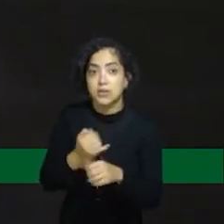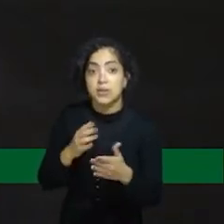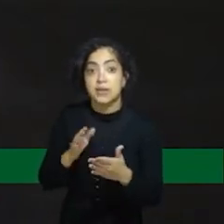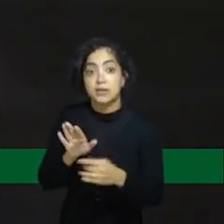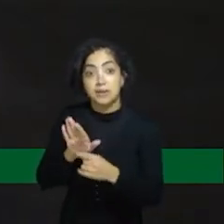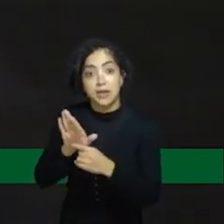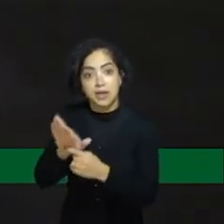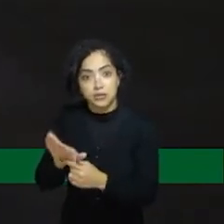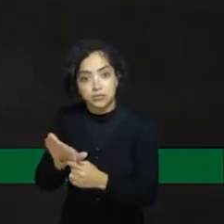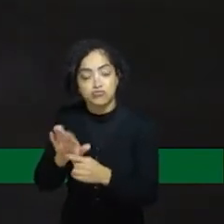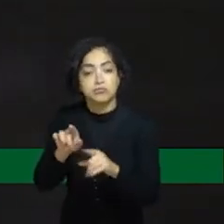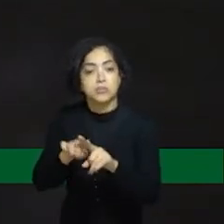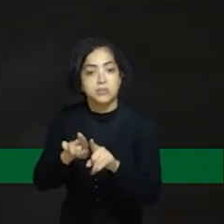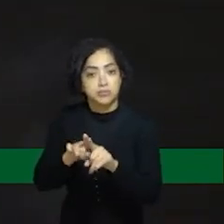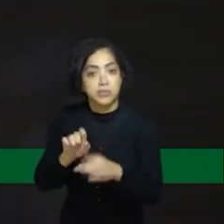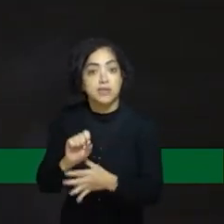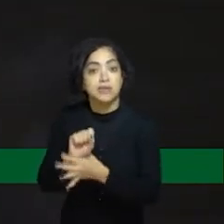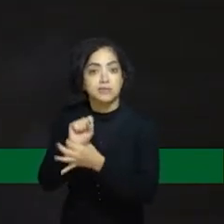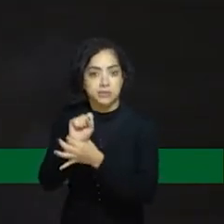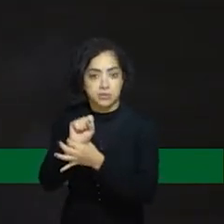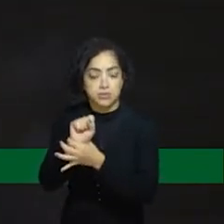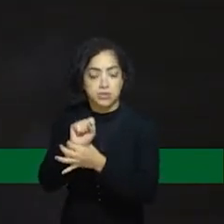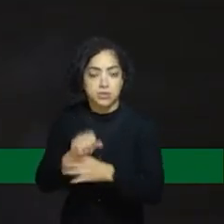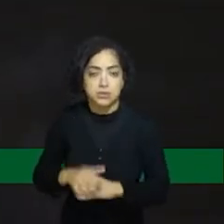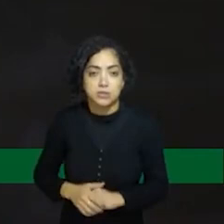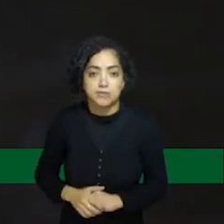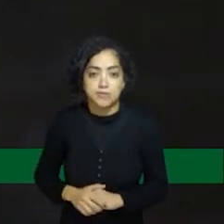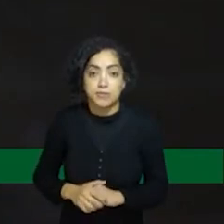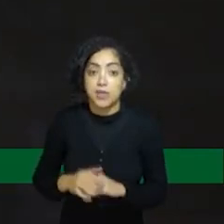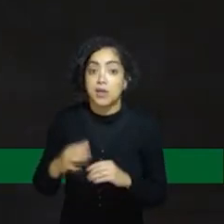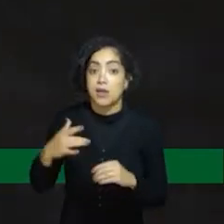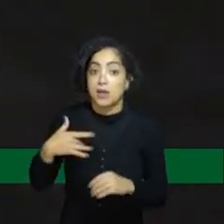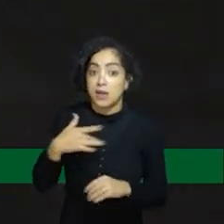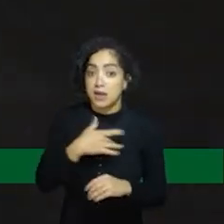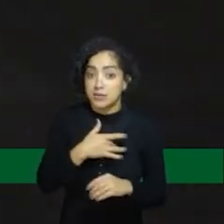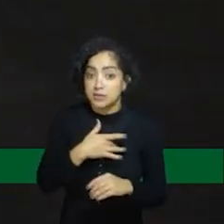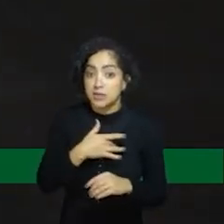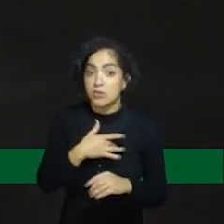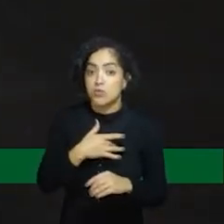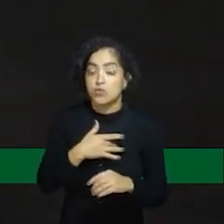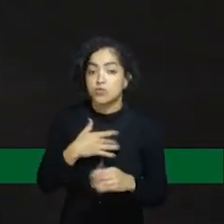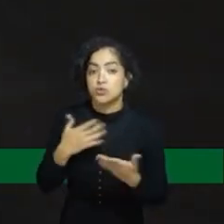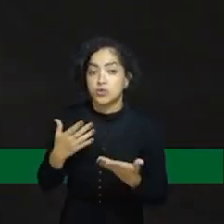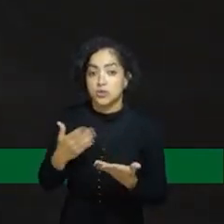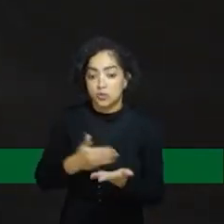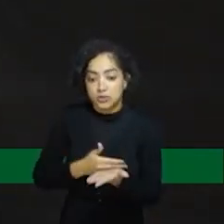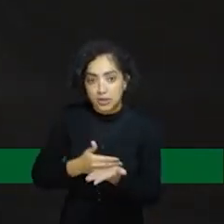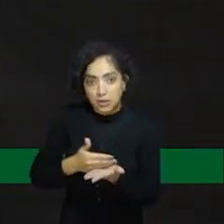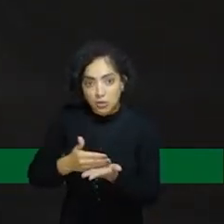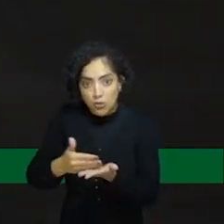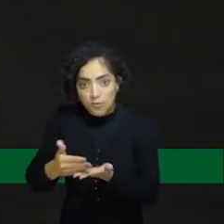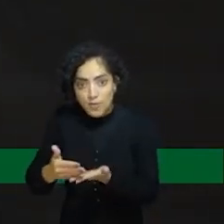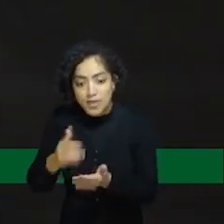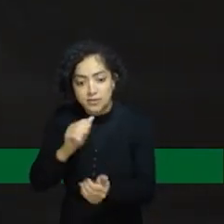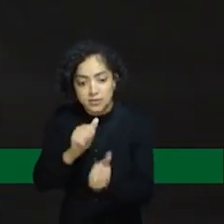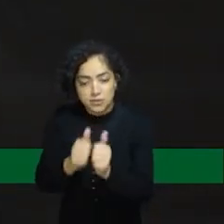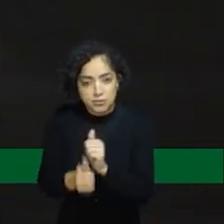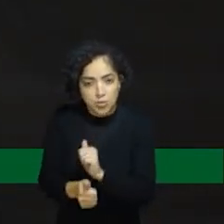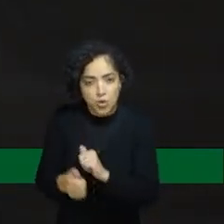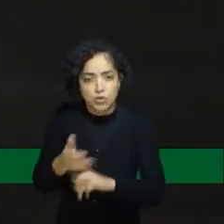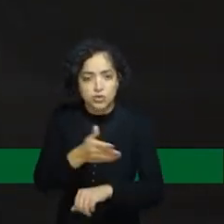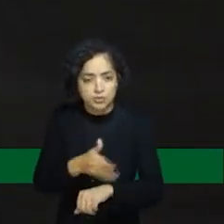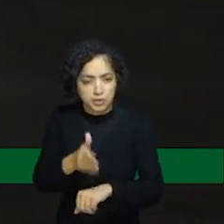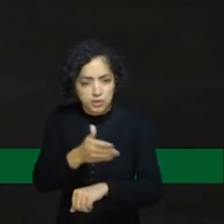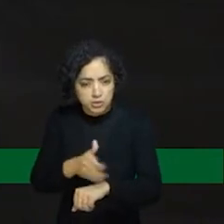a segurança. Outro ponto importante, a saúde. Uma criança, quando começa a praticar esporte, especificamente o judô,